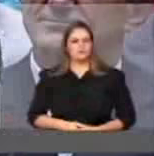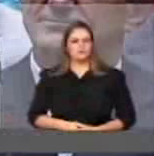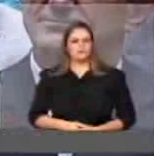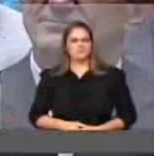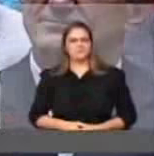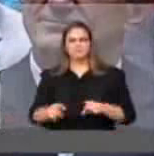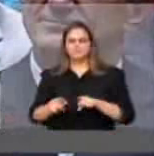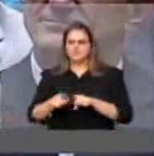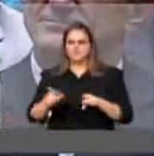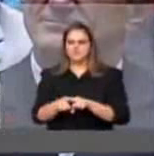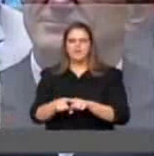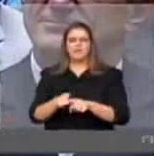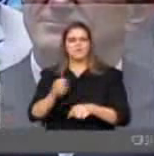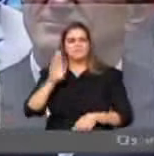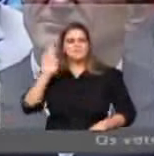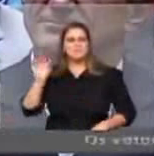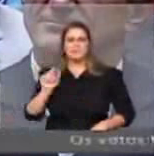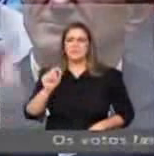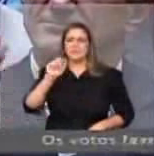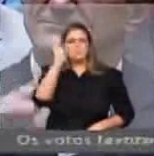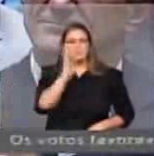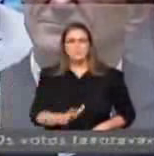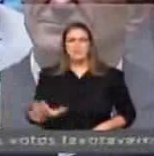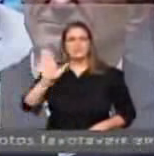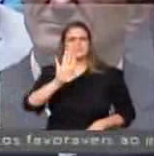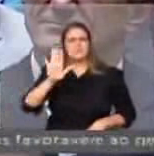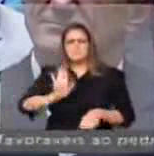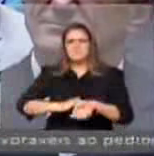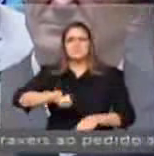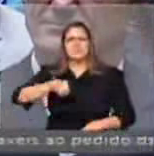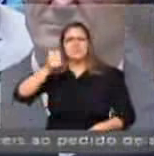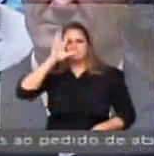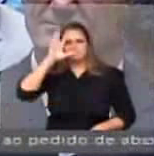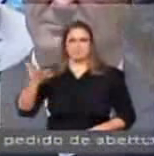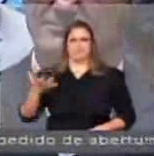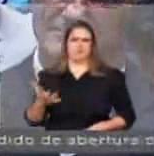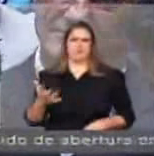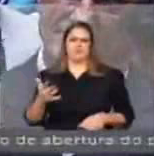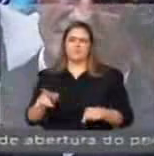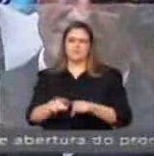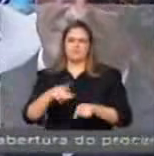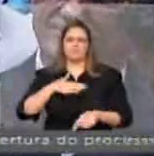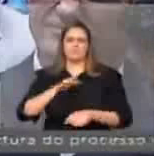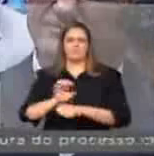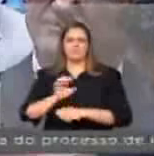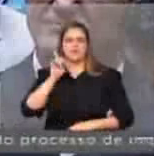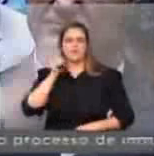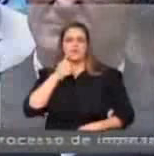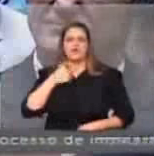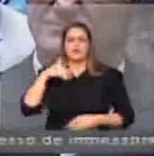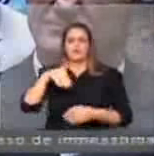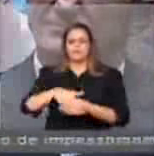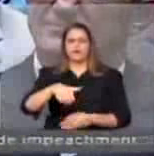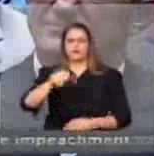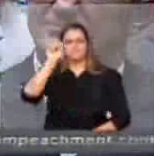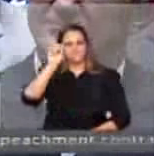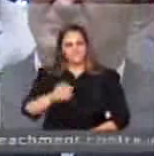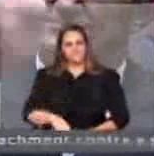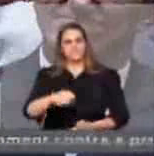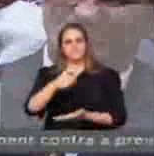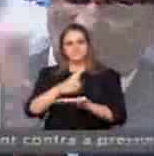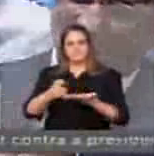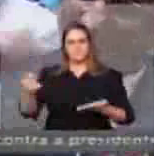tudo, pelo bem da nação, e acima de tudo, pelo bem do meu estado de Alagoas, eu voto